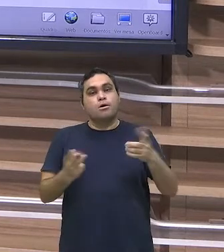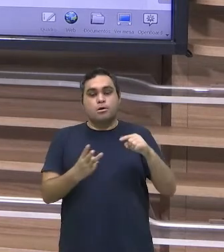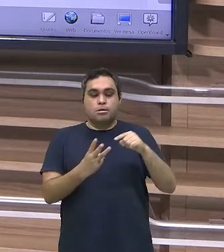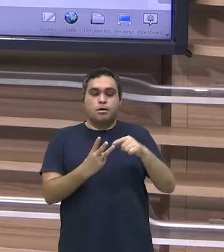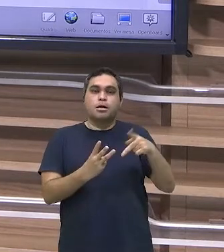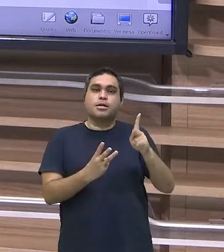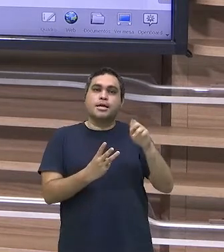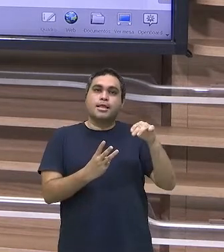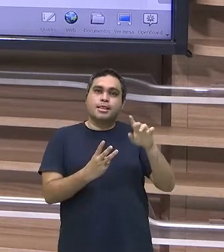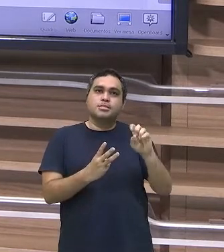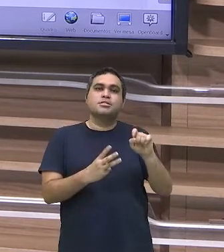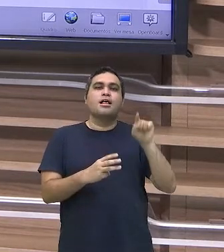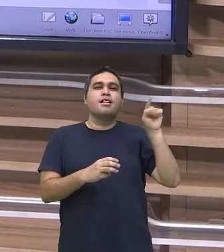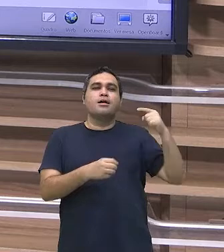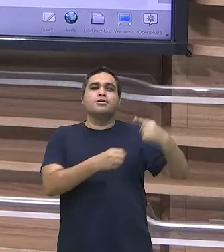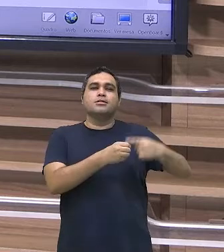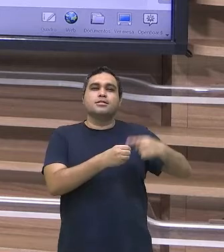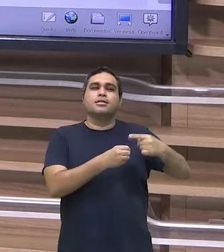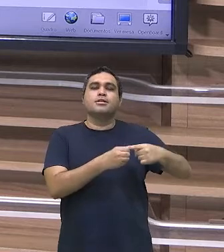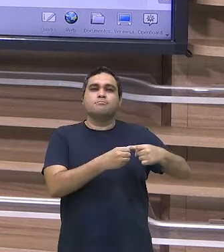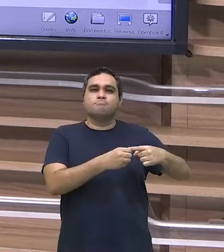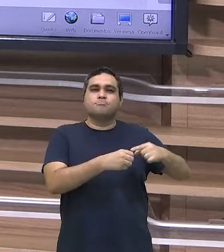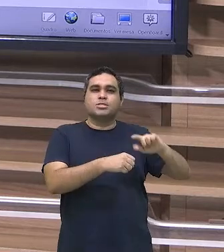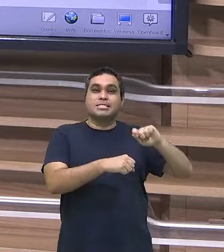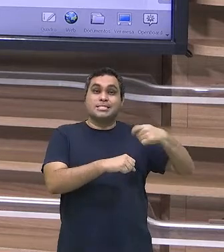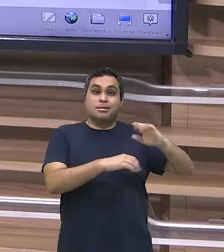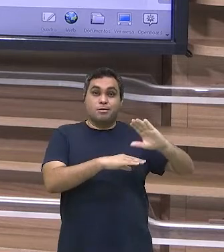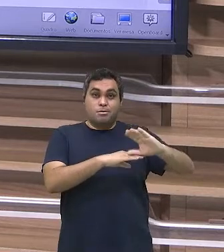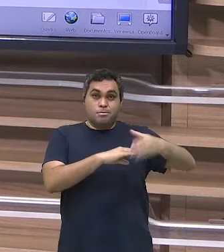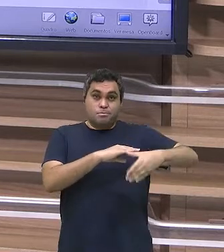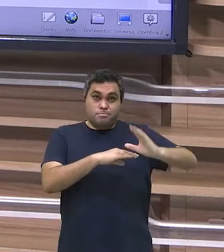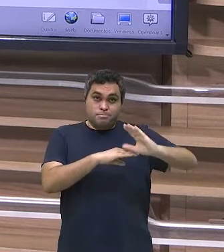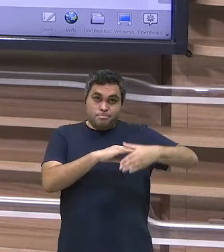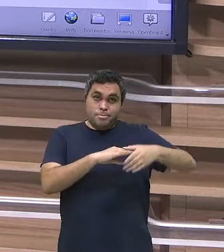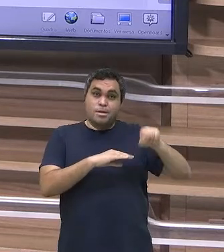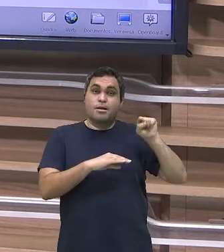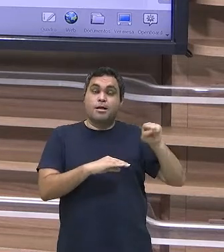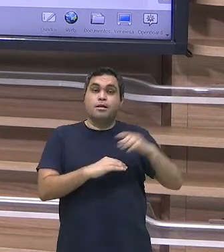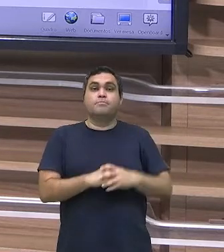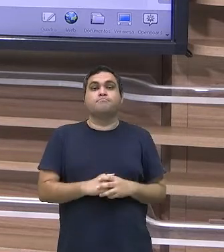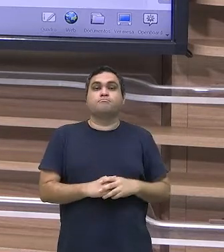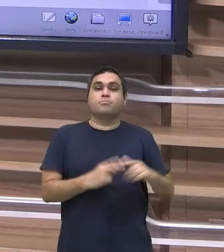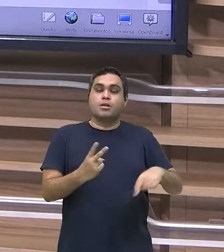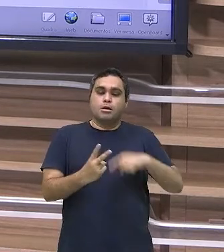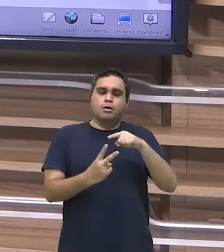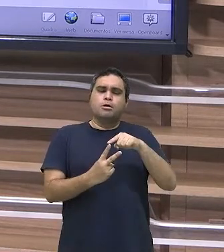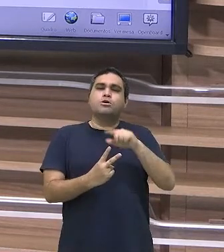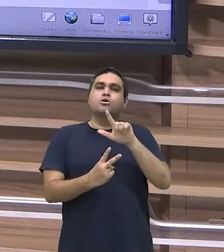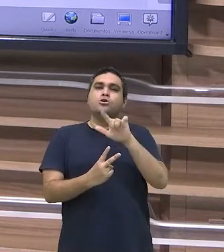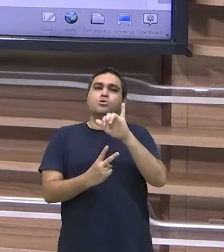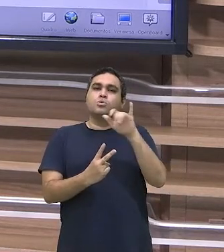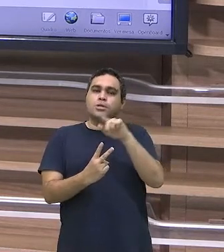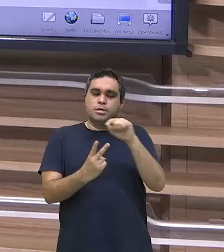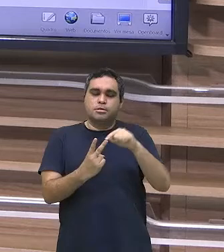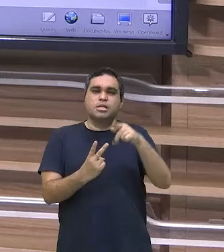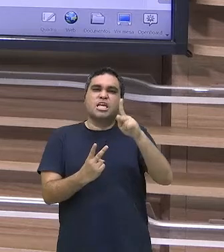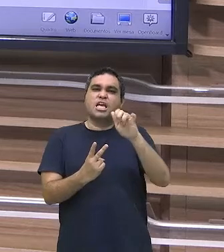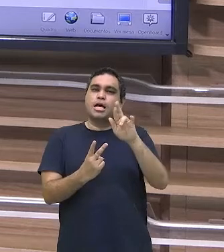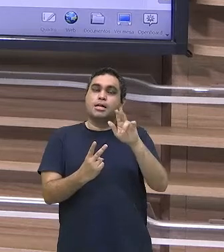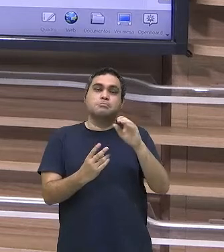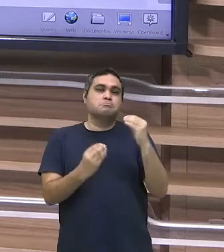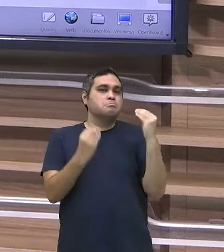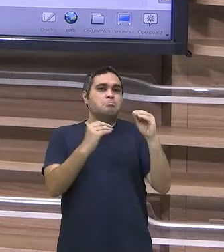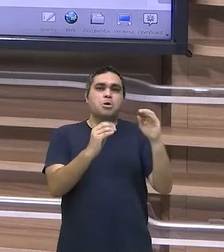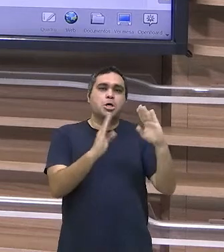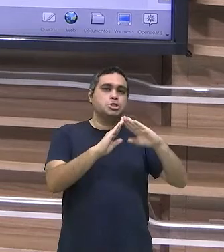de Careiro da Várzea, né? O Luiz e a Kiara não colocaram ali a escola de onde eles eram. Depois eu dou uma olhadinha aí no chat, que daqui a pouco a gente